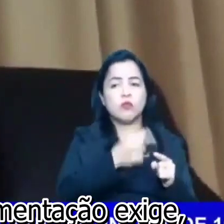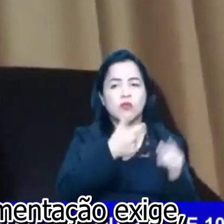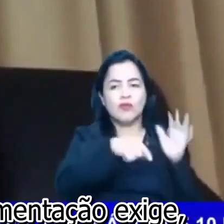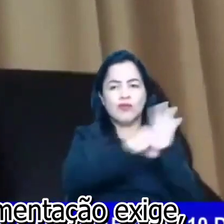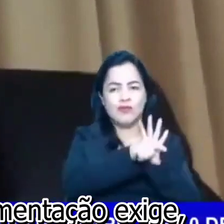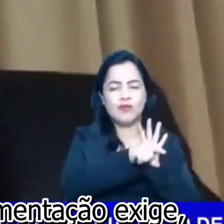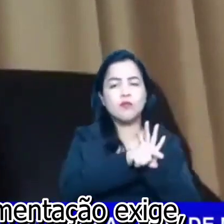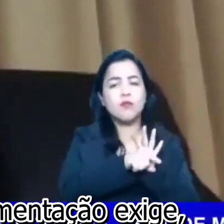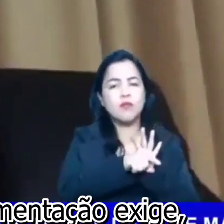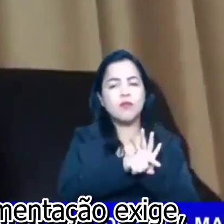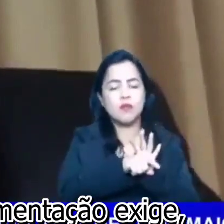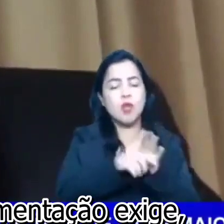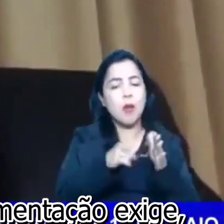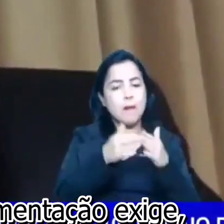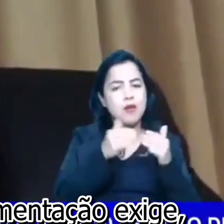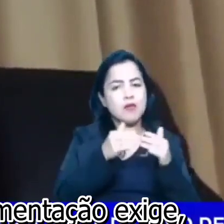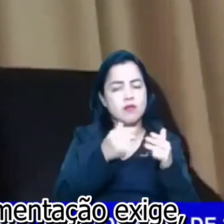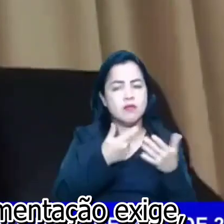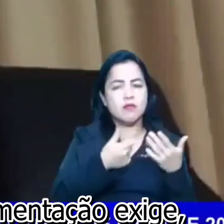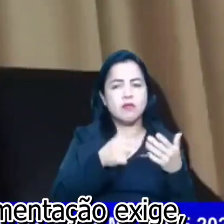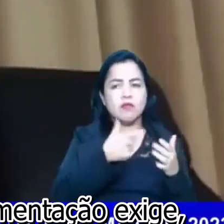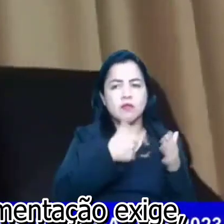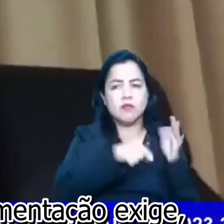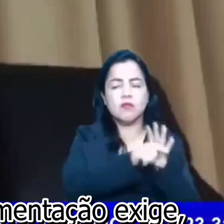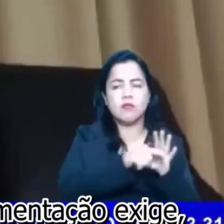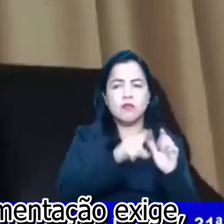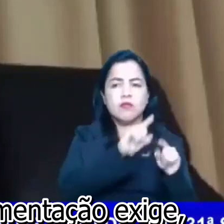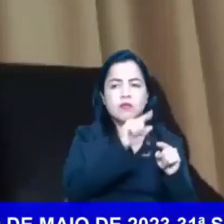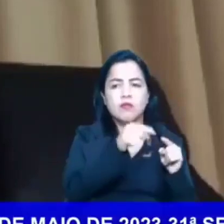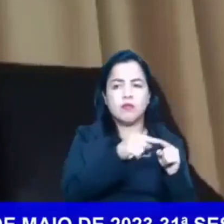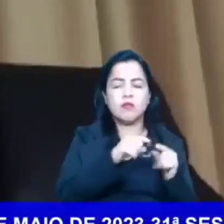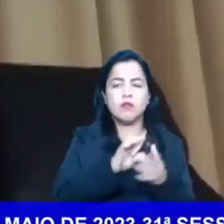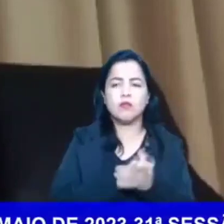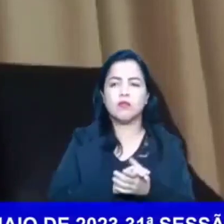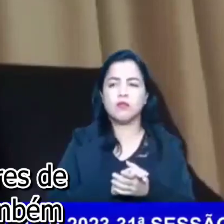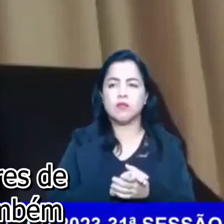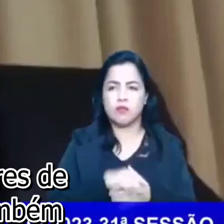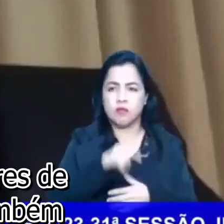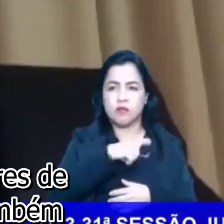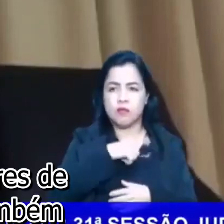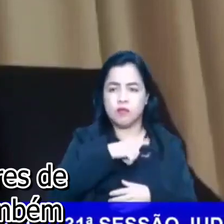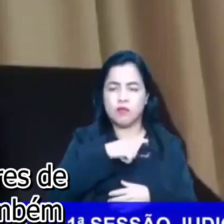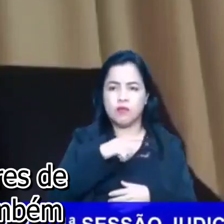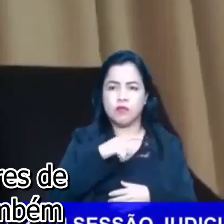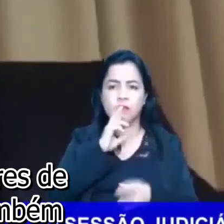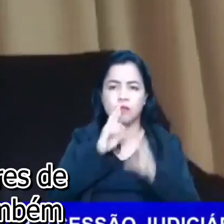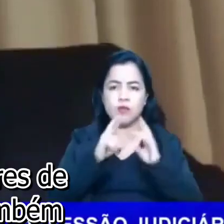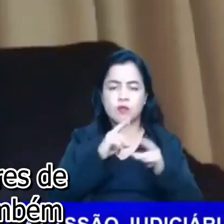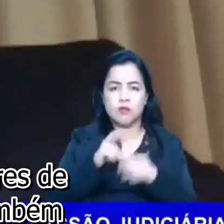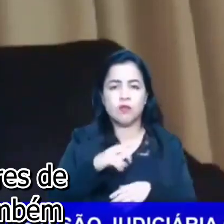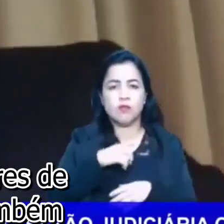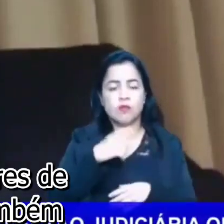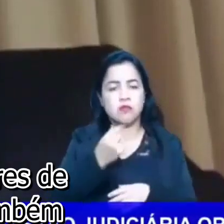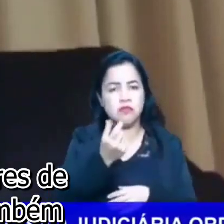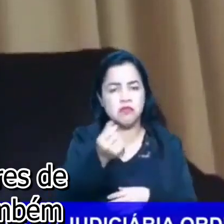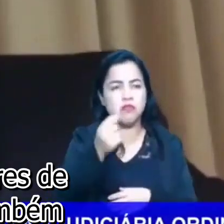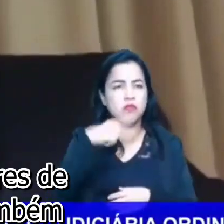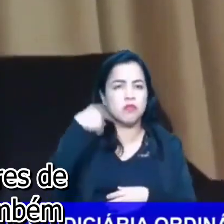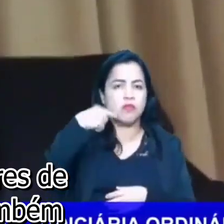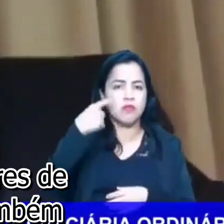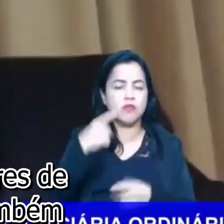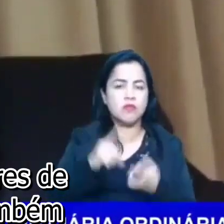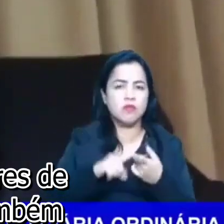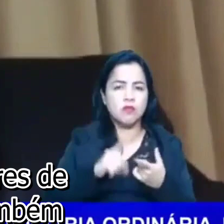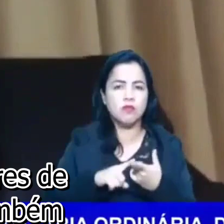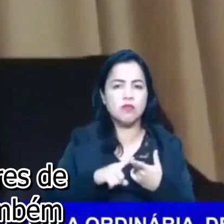lei exige, ao que a regulamentação exige. E quanto ao aspecto relacionado com valores de advogado e